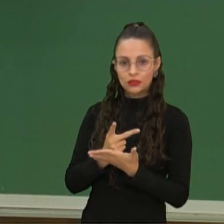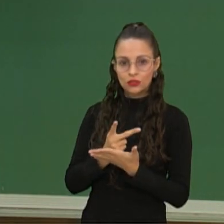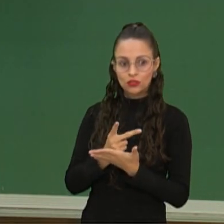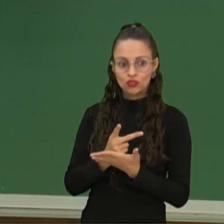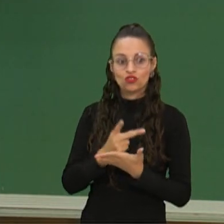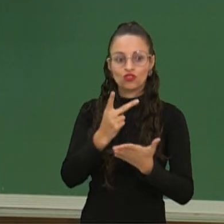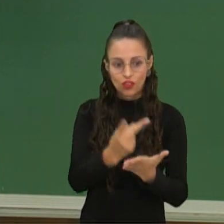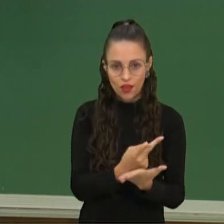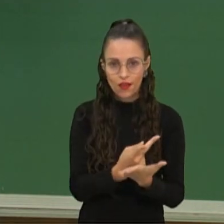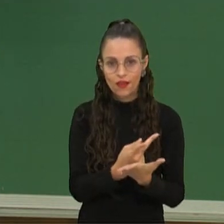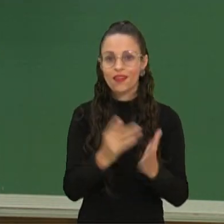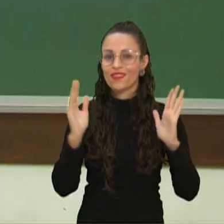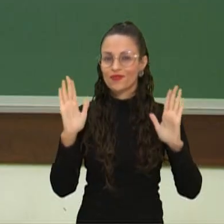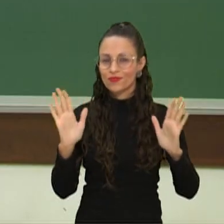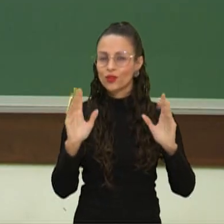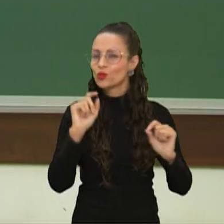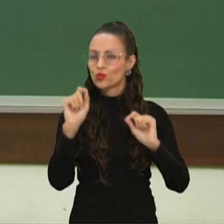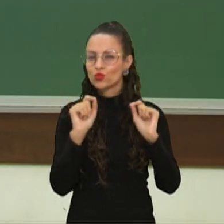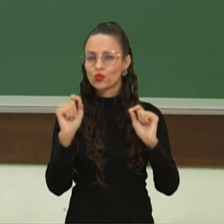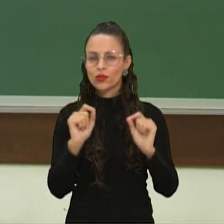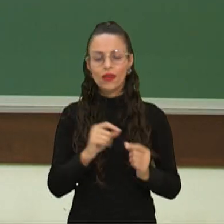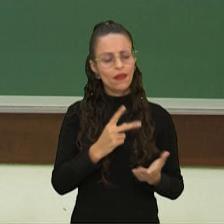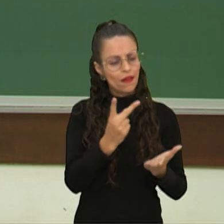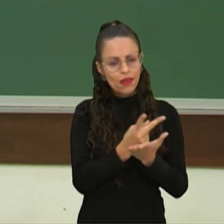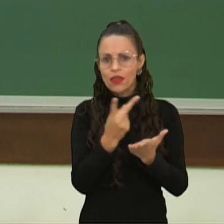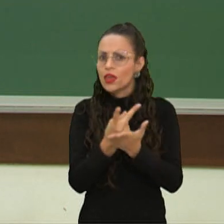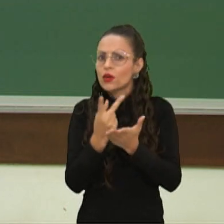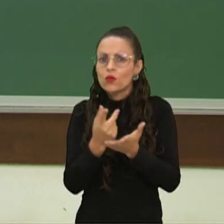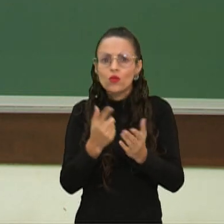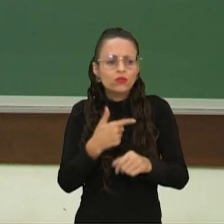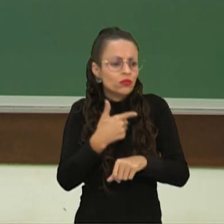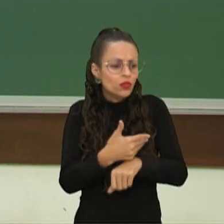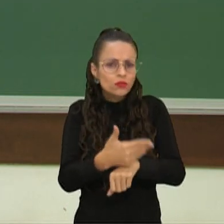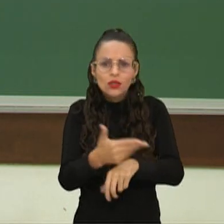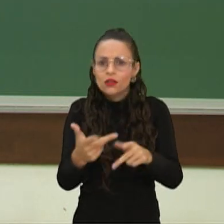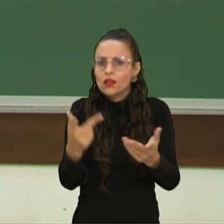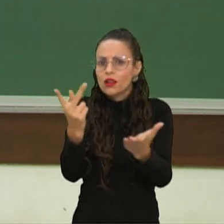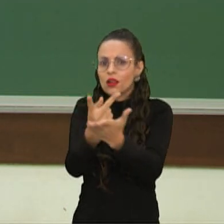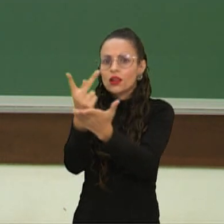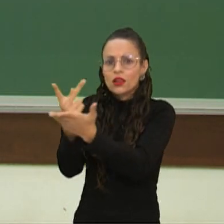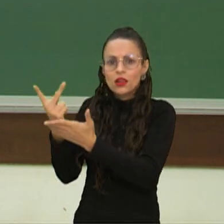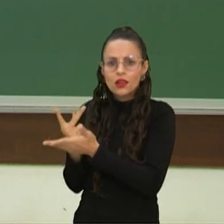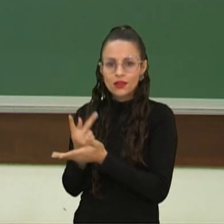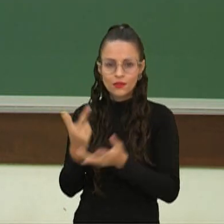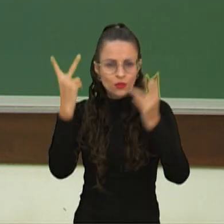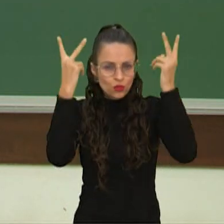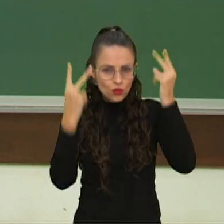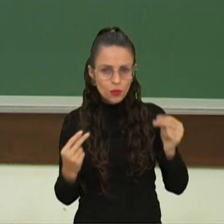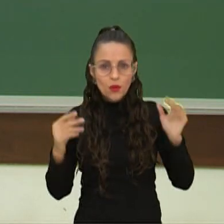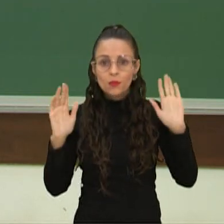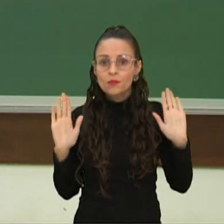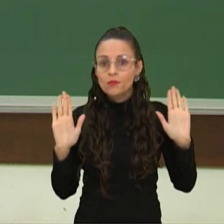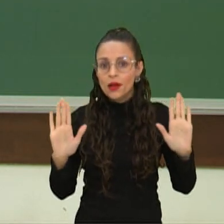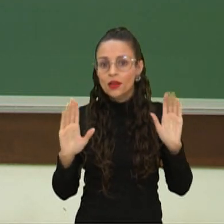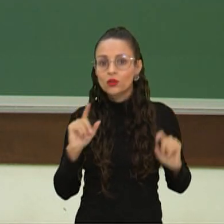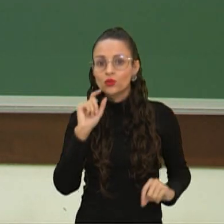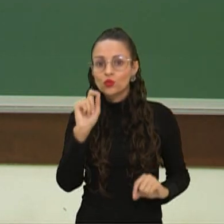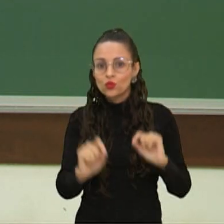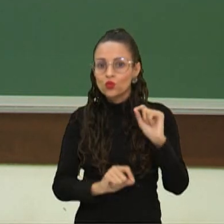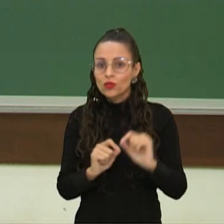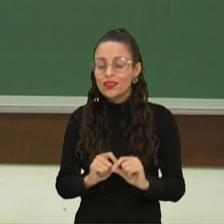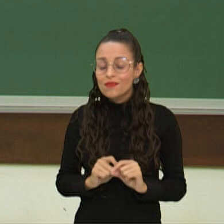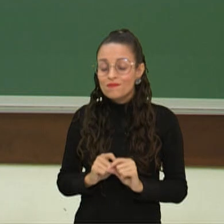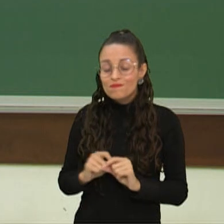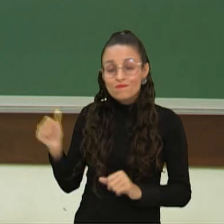um. Basicamente ele fala, erro a gente comete o tempo inteiro, né? Todo mundo comete erros, mas o maior erro é